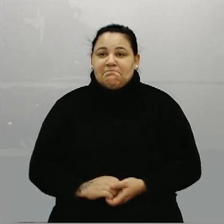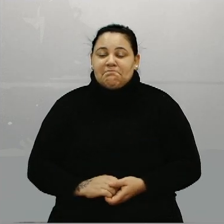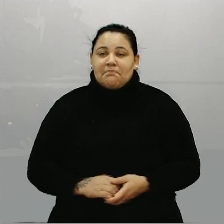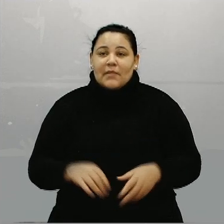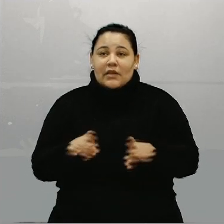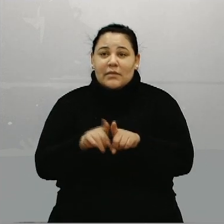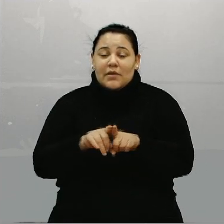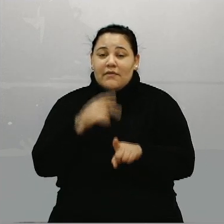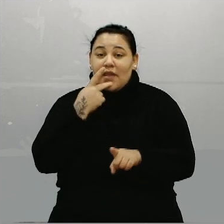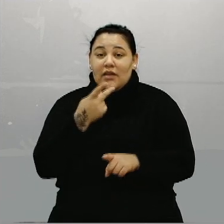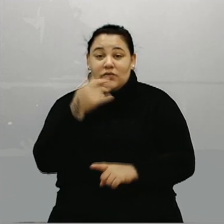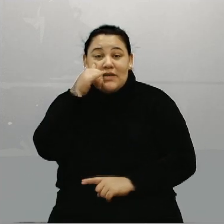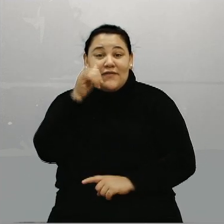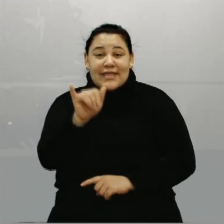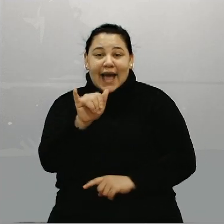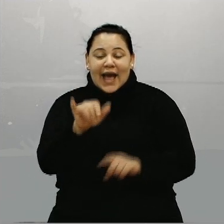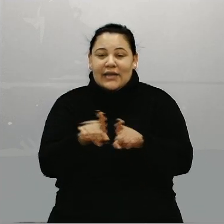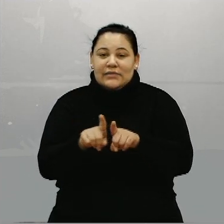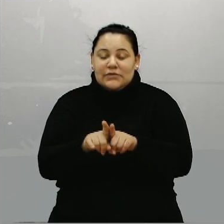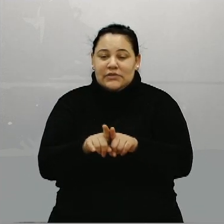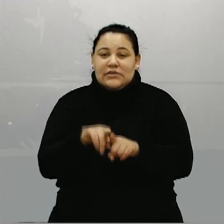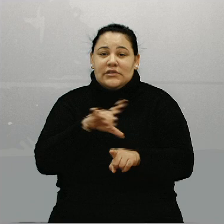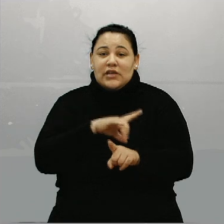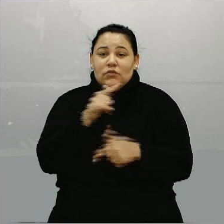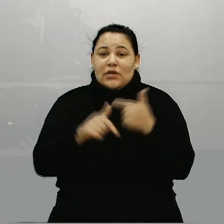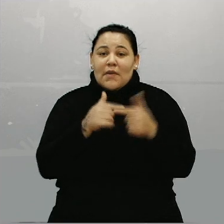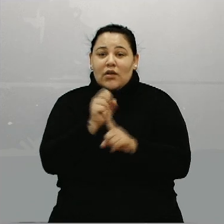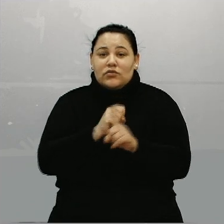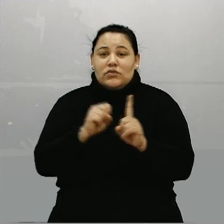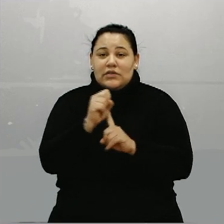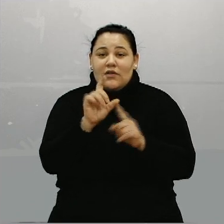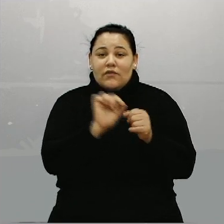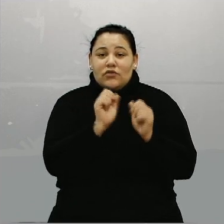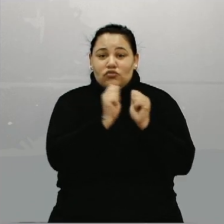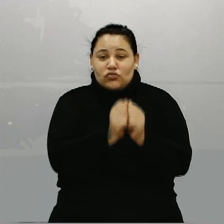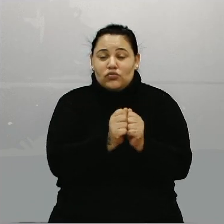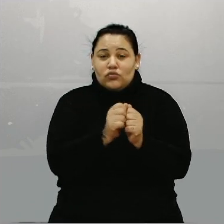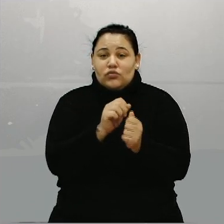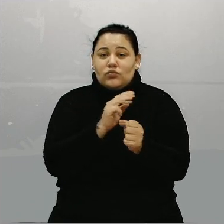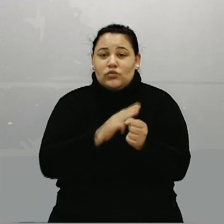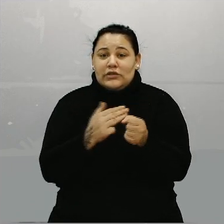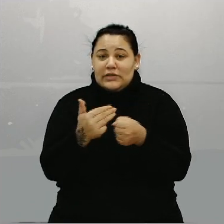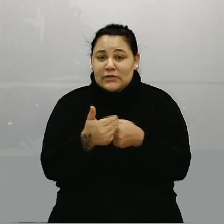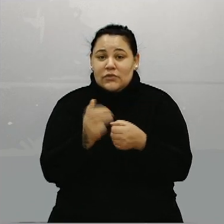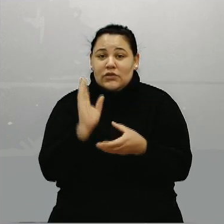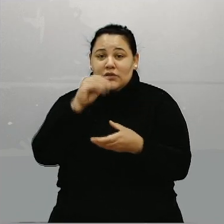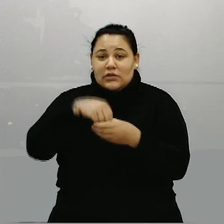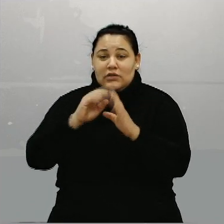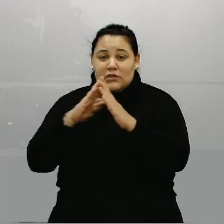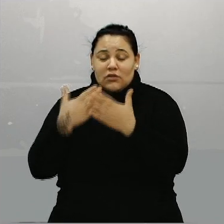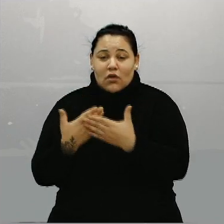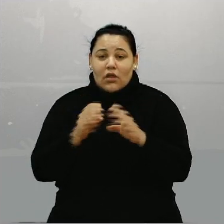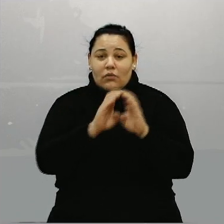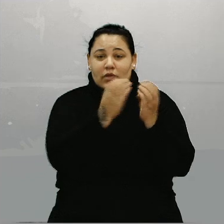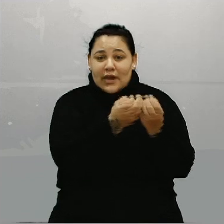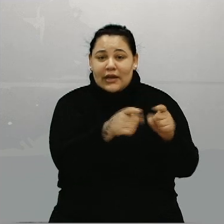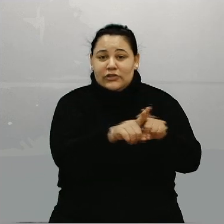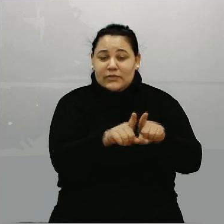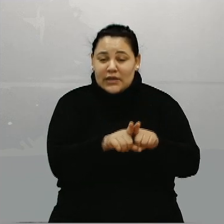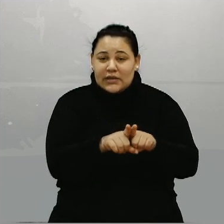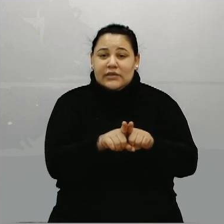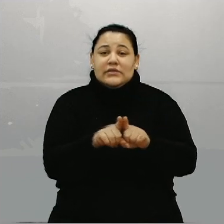sobre prevenção, nós temos um trabalho social realizado junto ao município, nas escolas, nas comunidades,